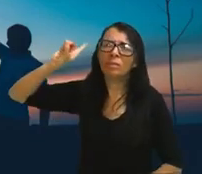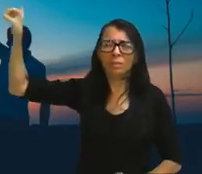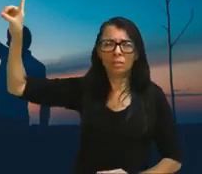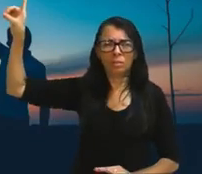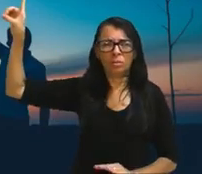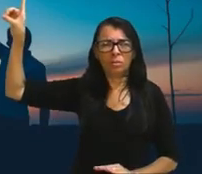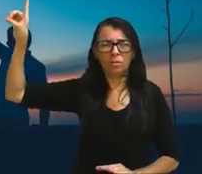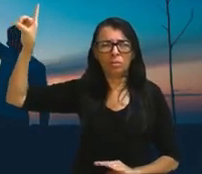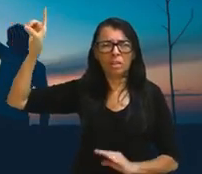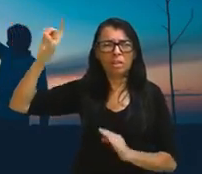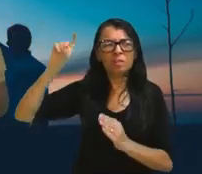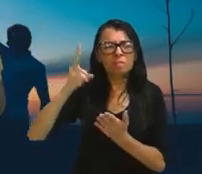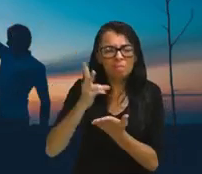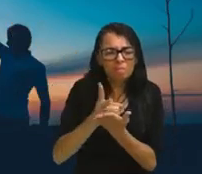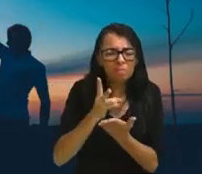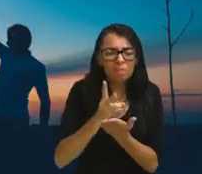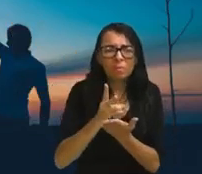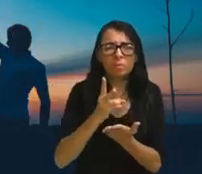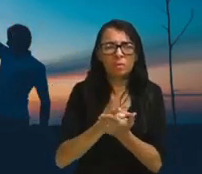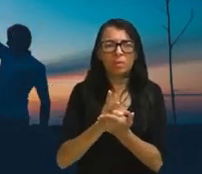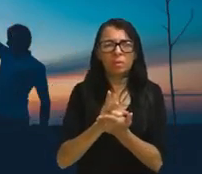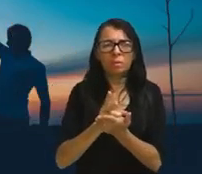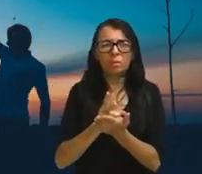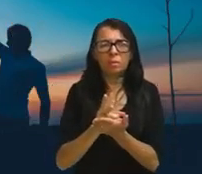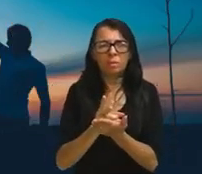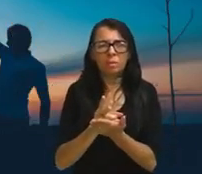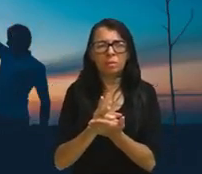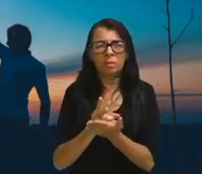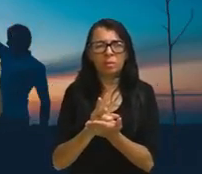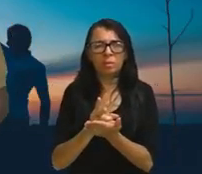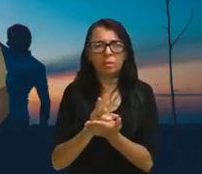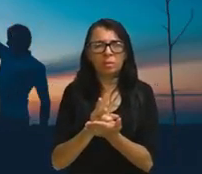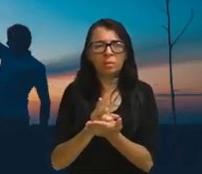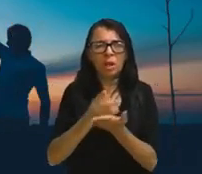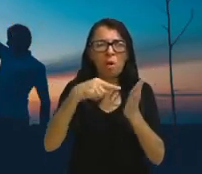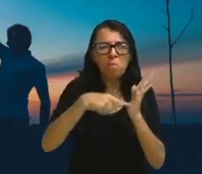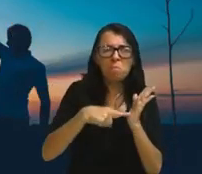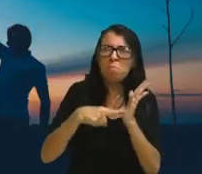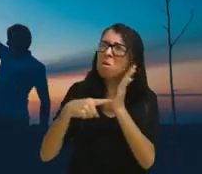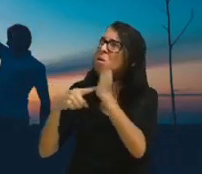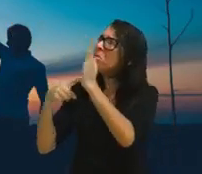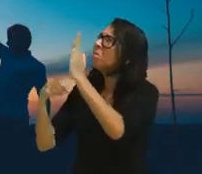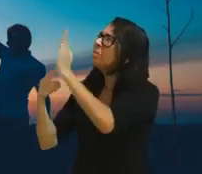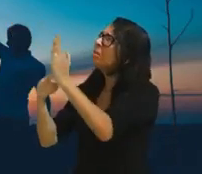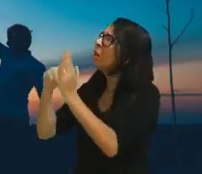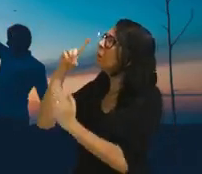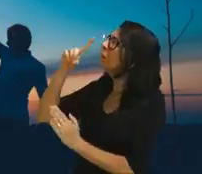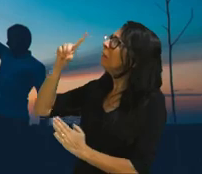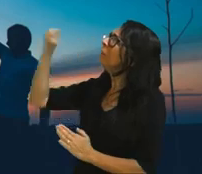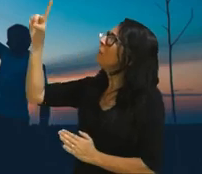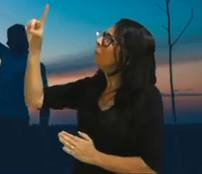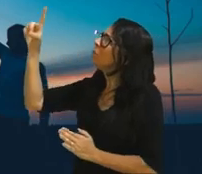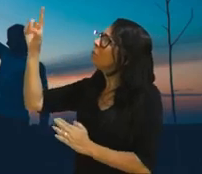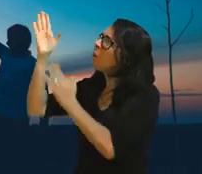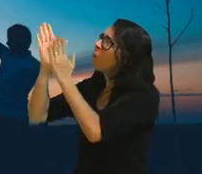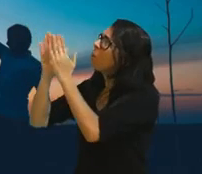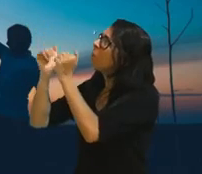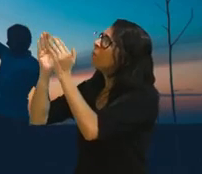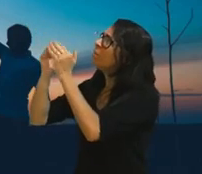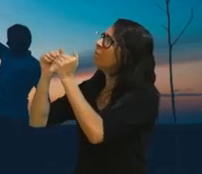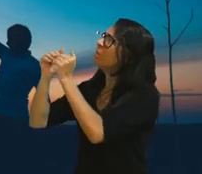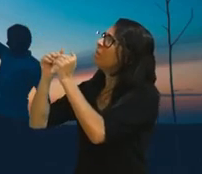nossas situações diante do Senhor, para que então Ele possa ser o construtor, Ele possa ser aquele que